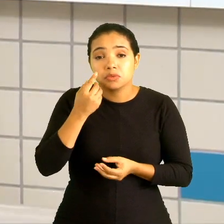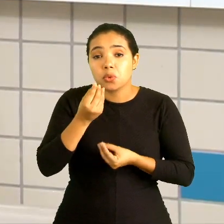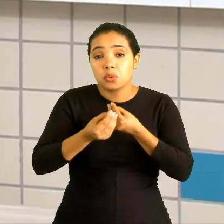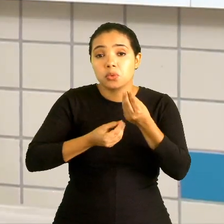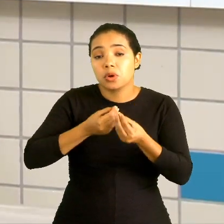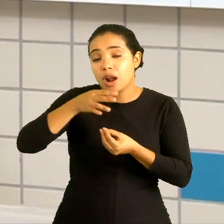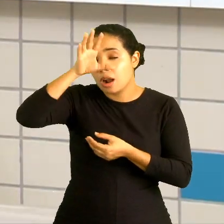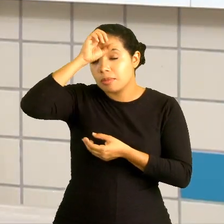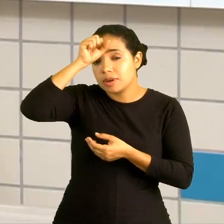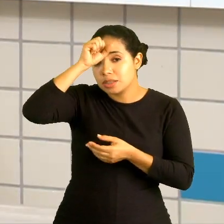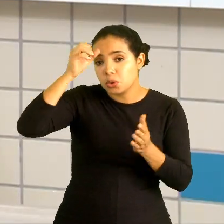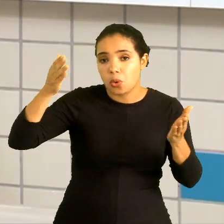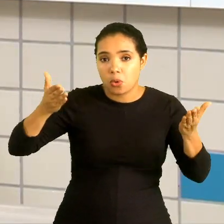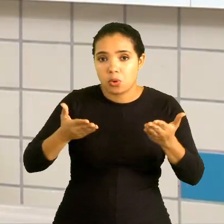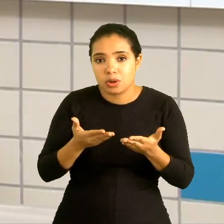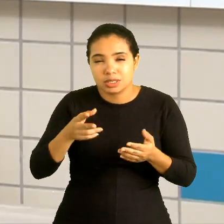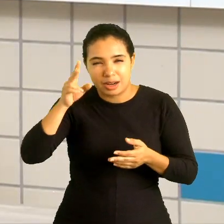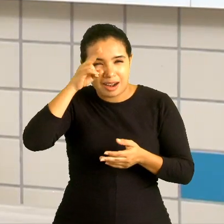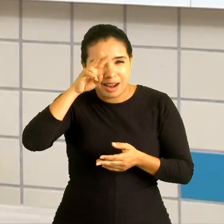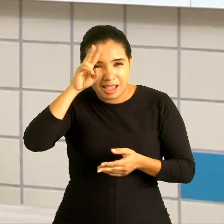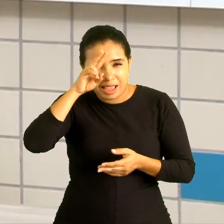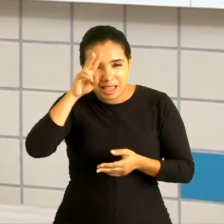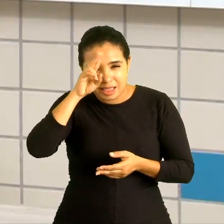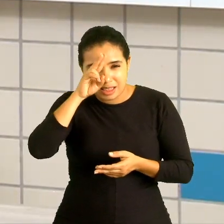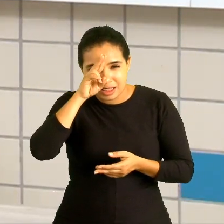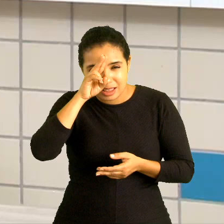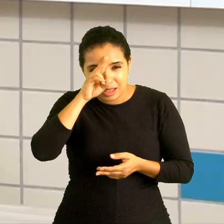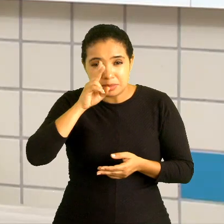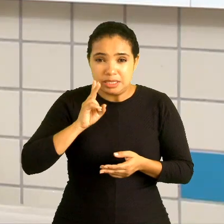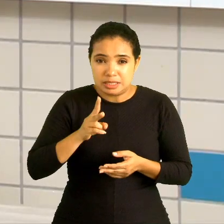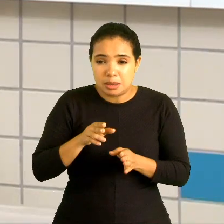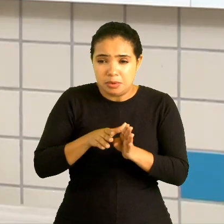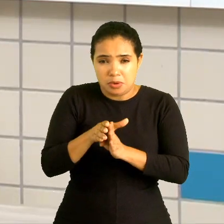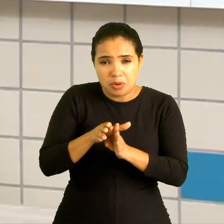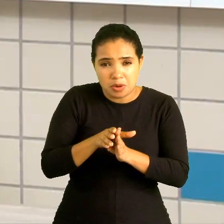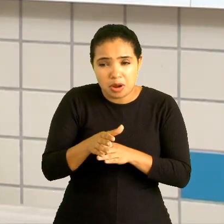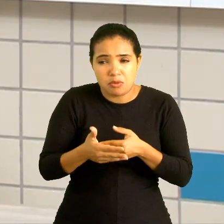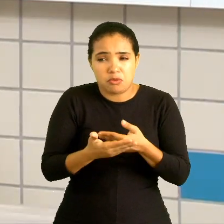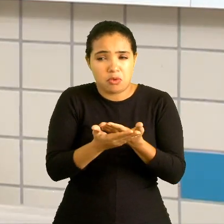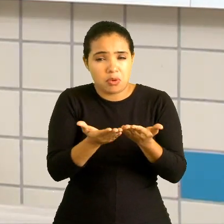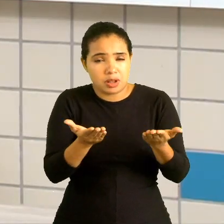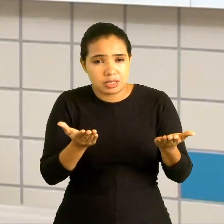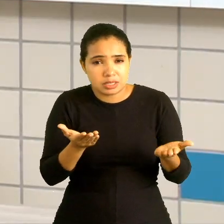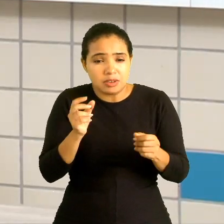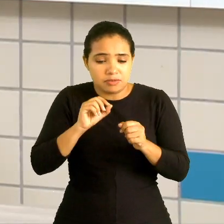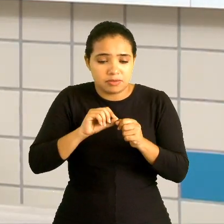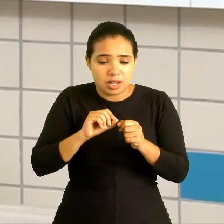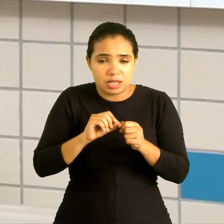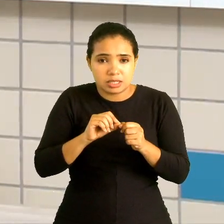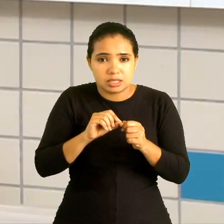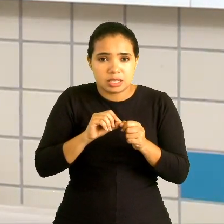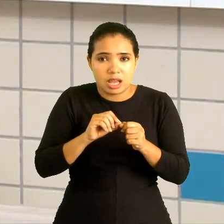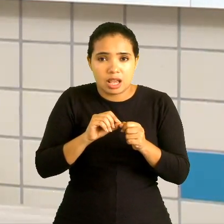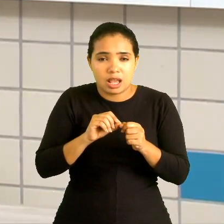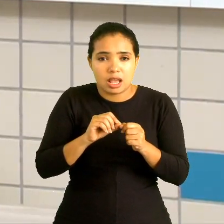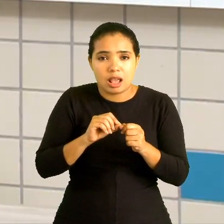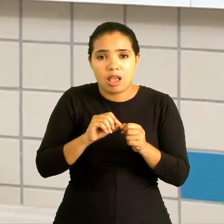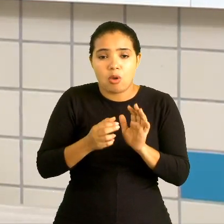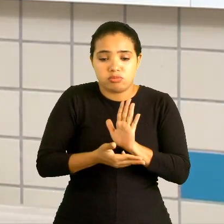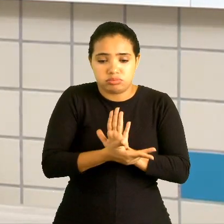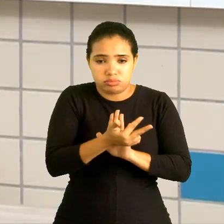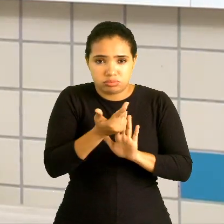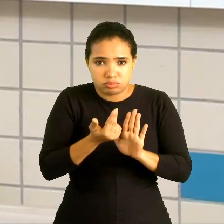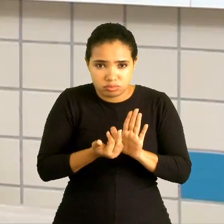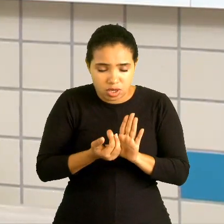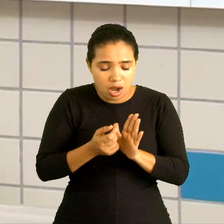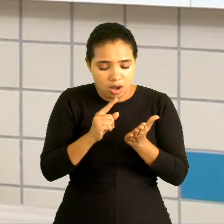aprendemos hoje. Lembram que sempre eu estou orientando vocês a fazerem um mapa mental, a anotar